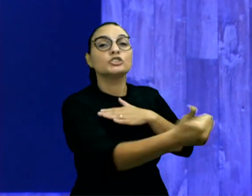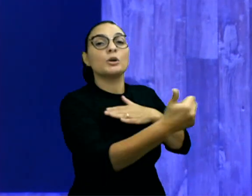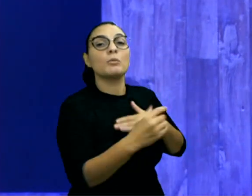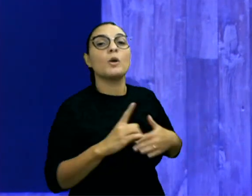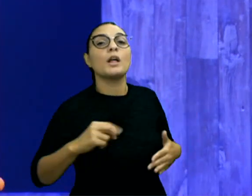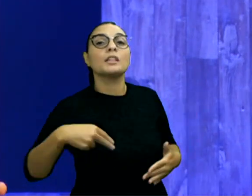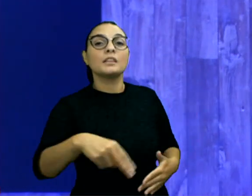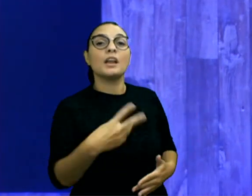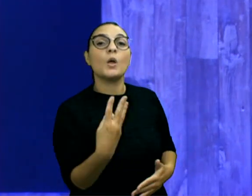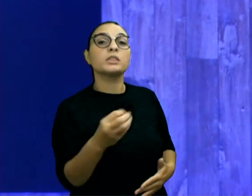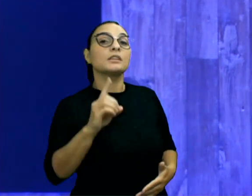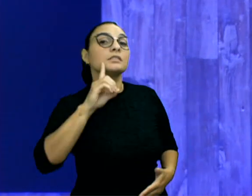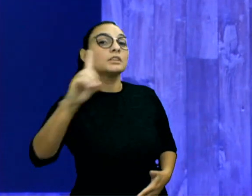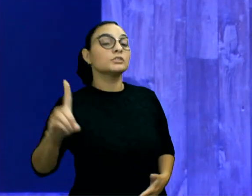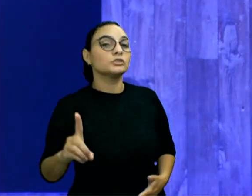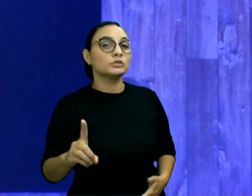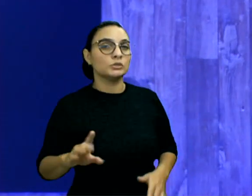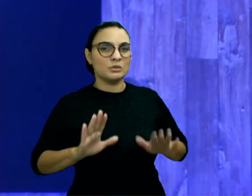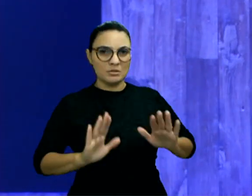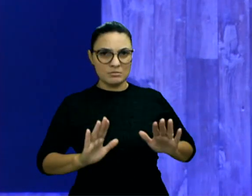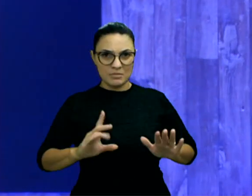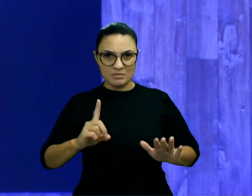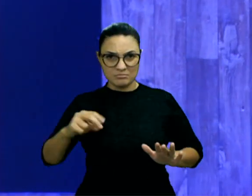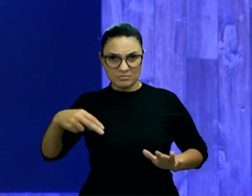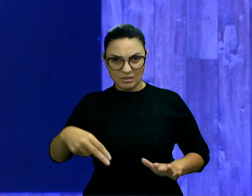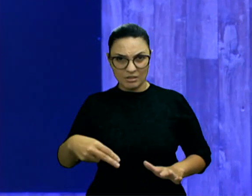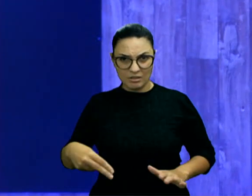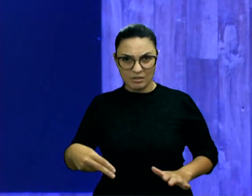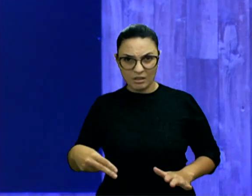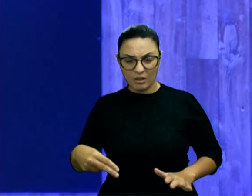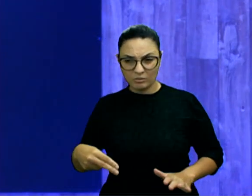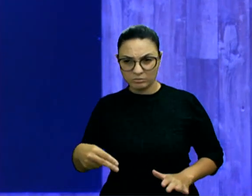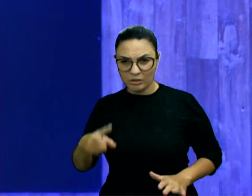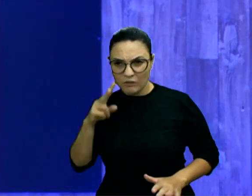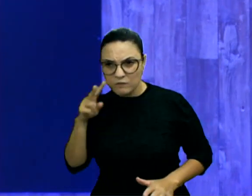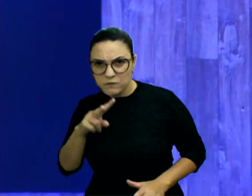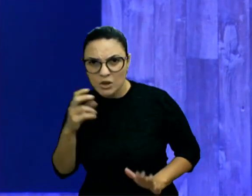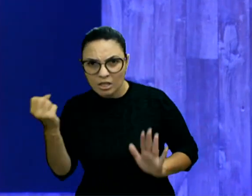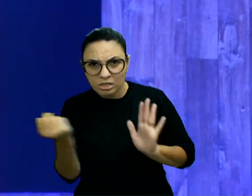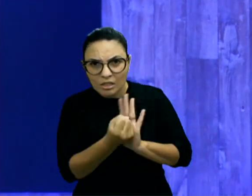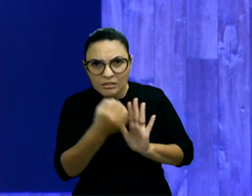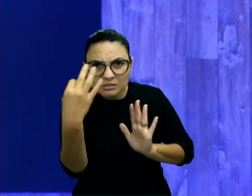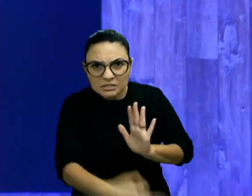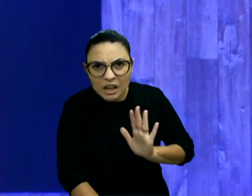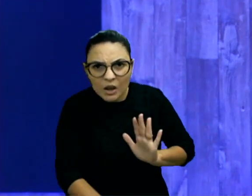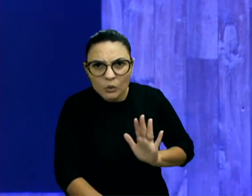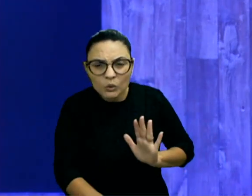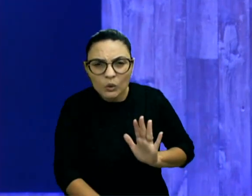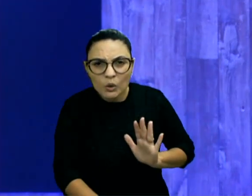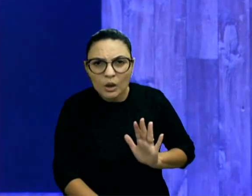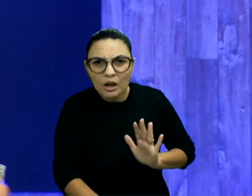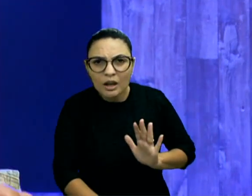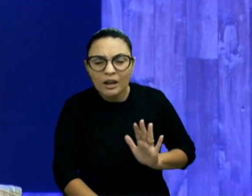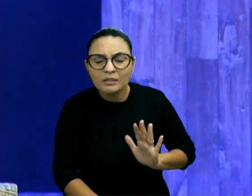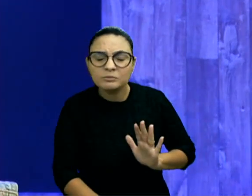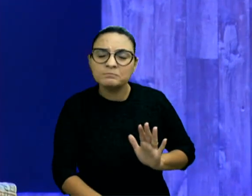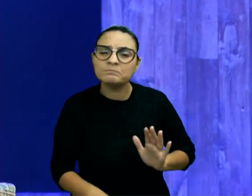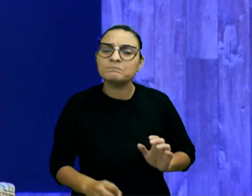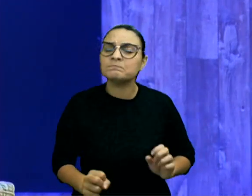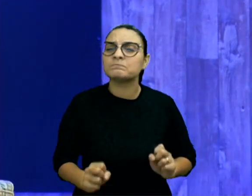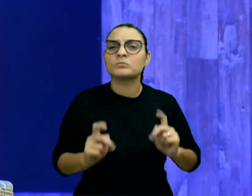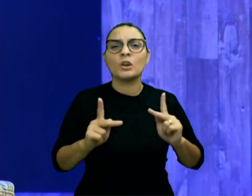Daniel, quando soube que o decreto tinha sido assinado, que o decreto estava valendo, ele não